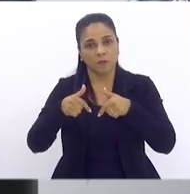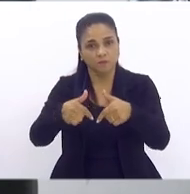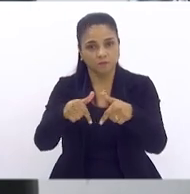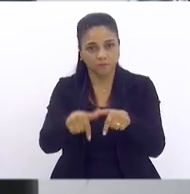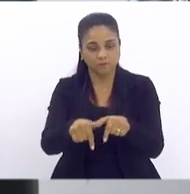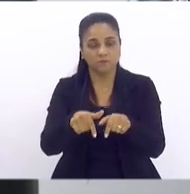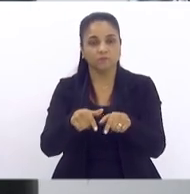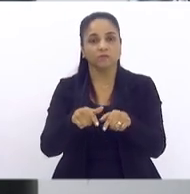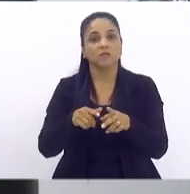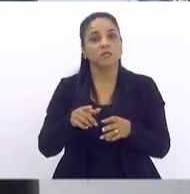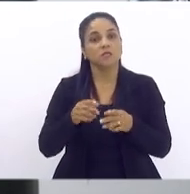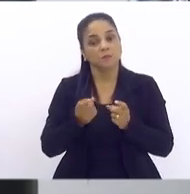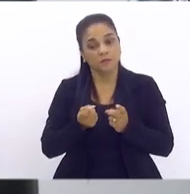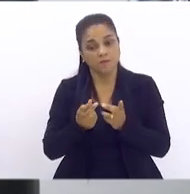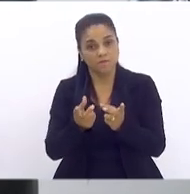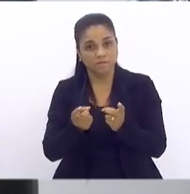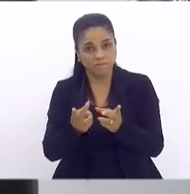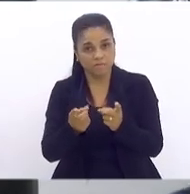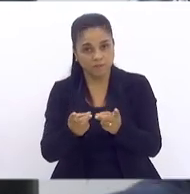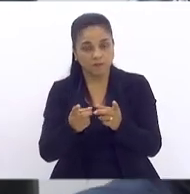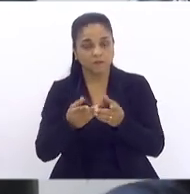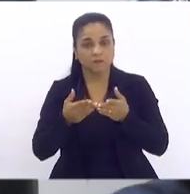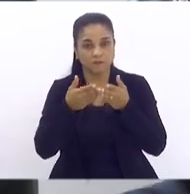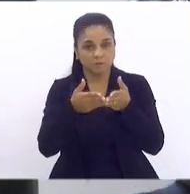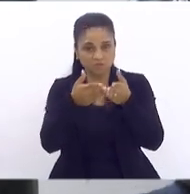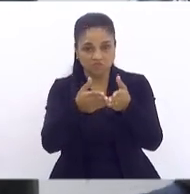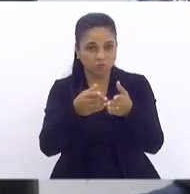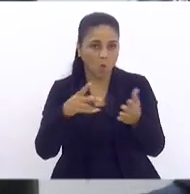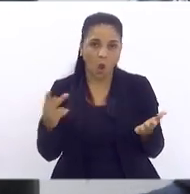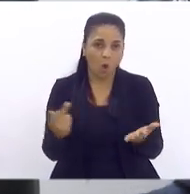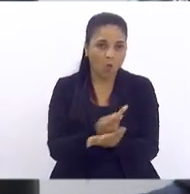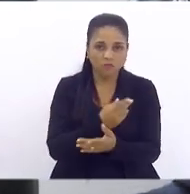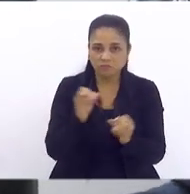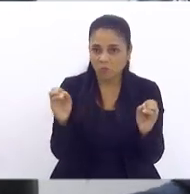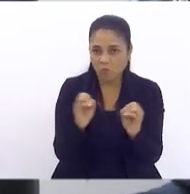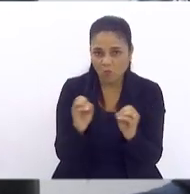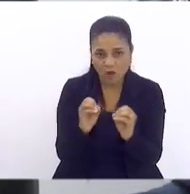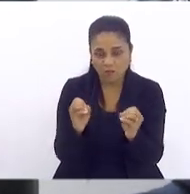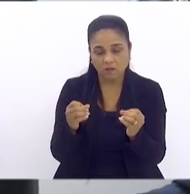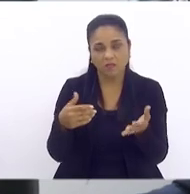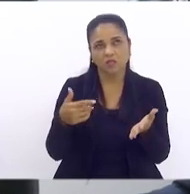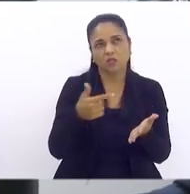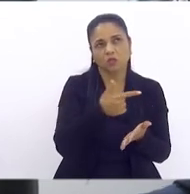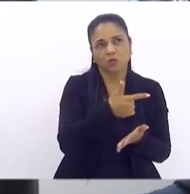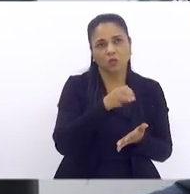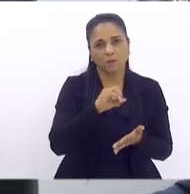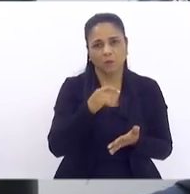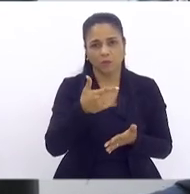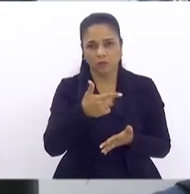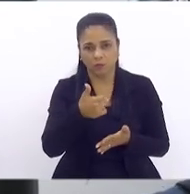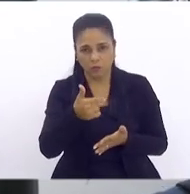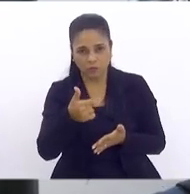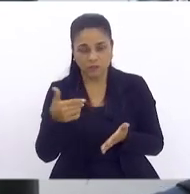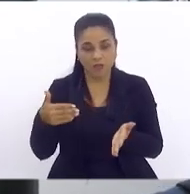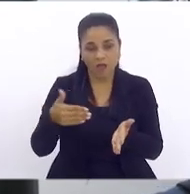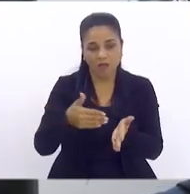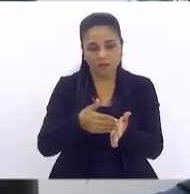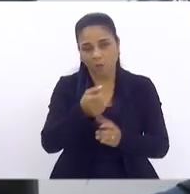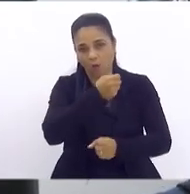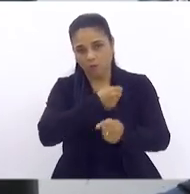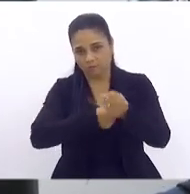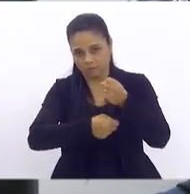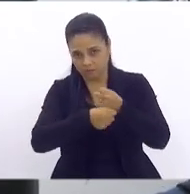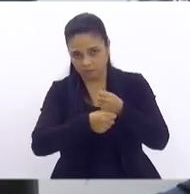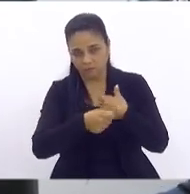venda das embarcações. Isso tudo não aconteceu. Ficou de 2012 até um incidente que aconteceu no passado, na mesma